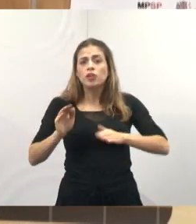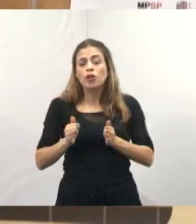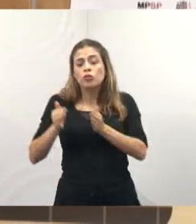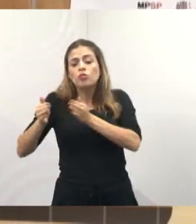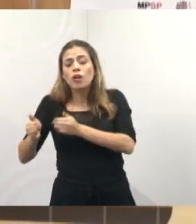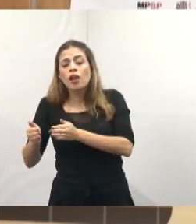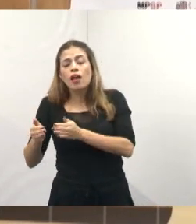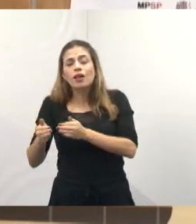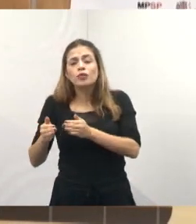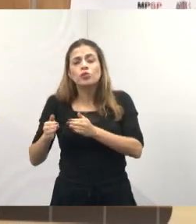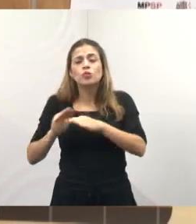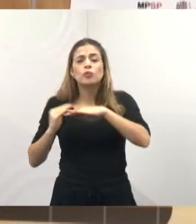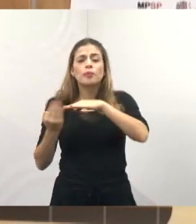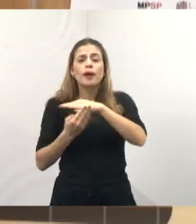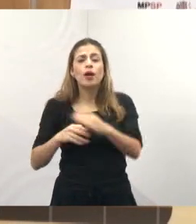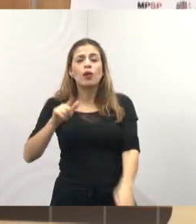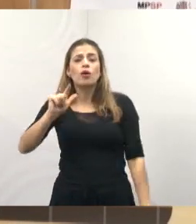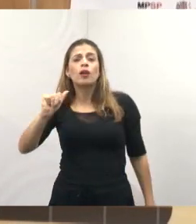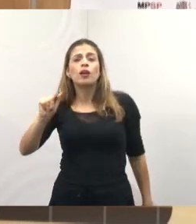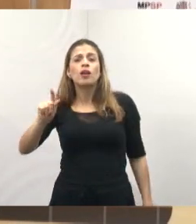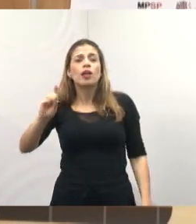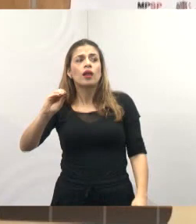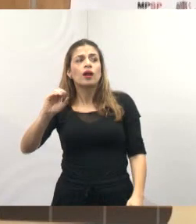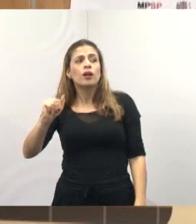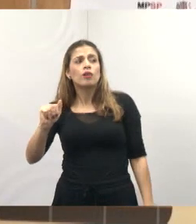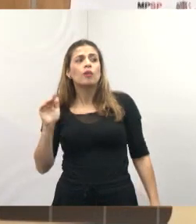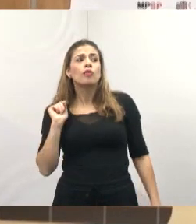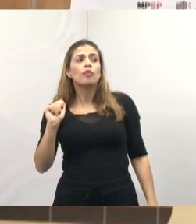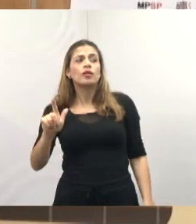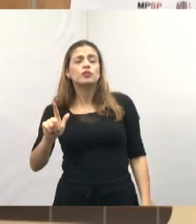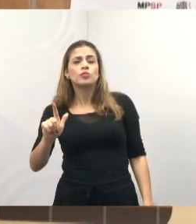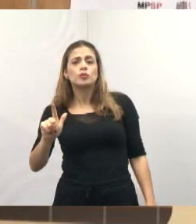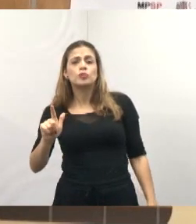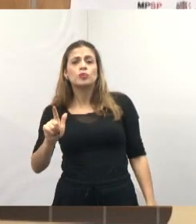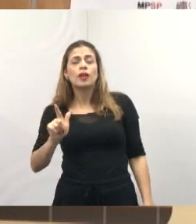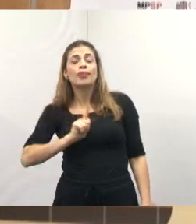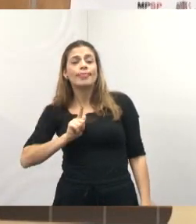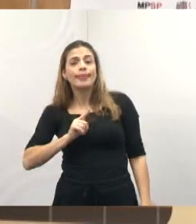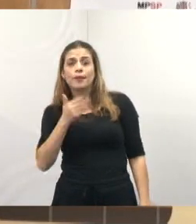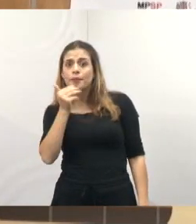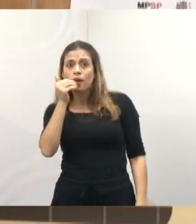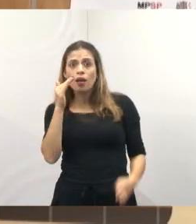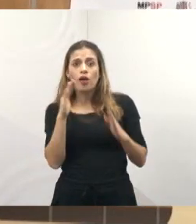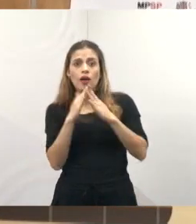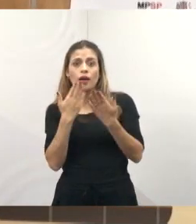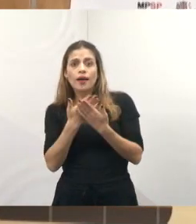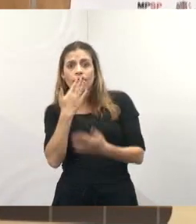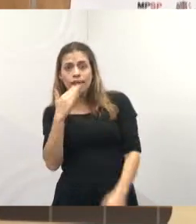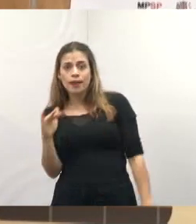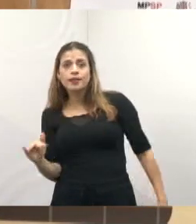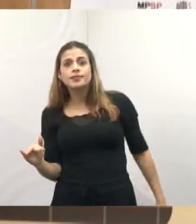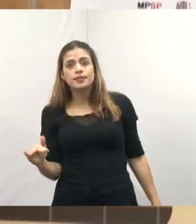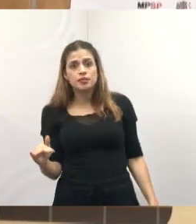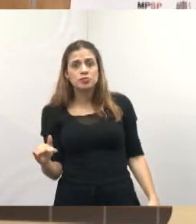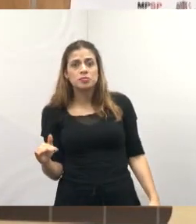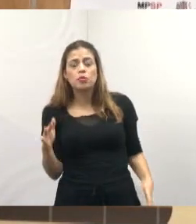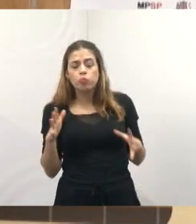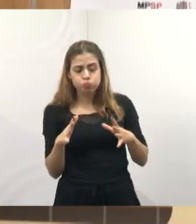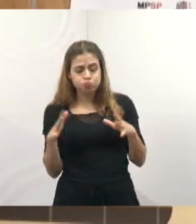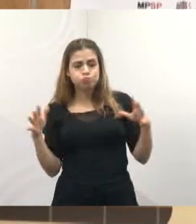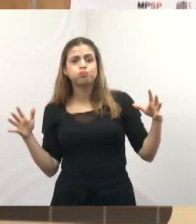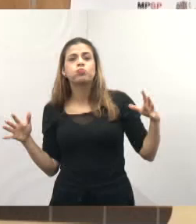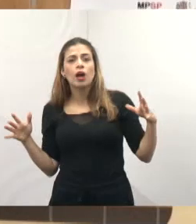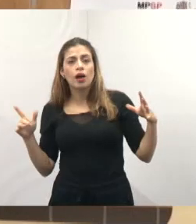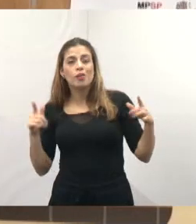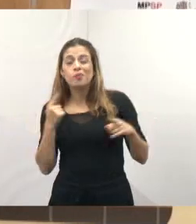Azul, tem uma creche, a melhor creche, todas as creches são igual, mas ela é a mais maior, porque